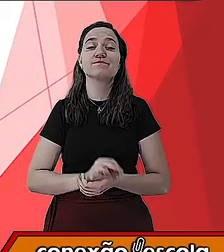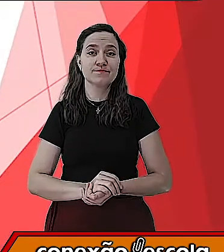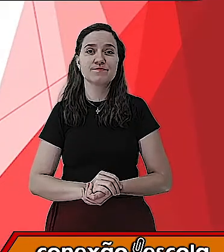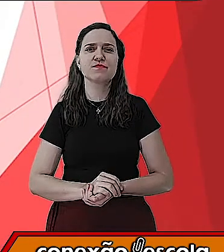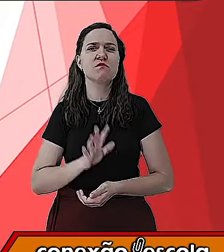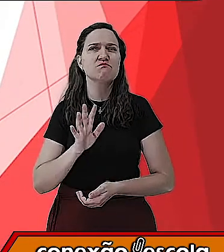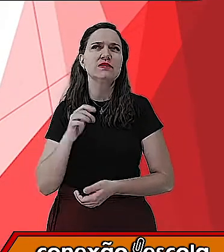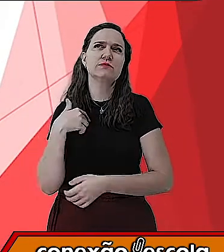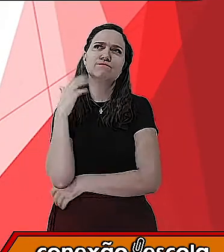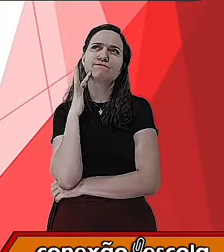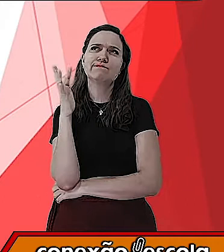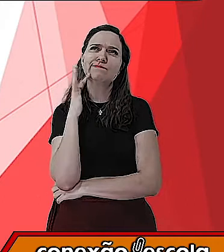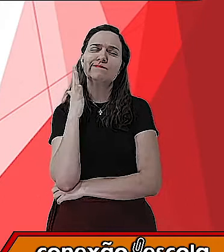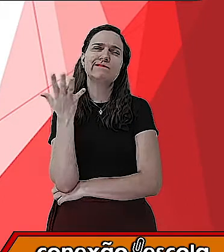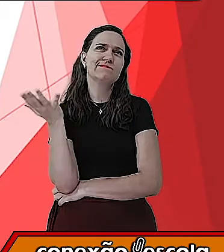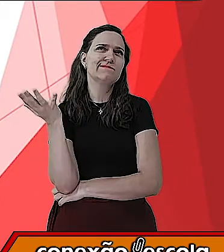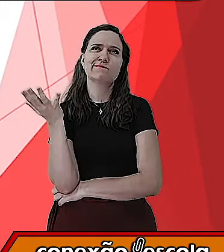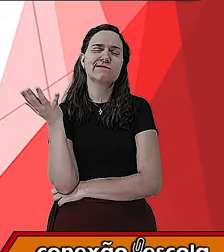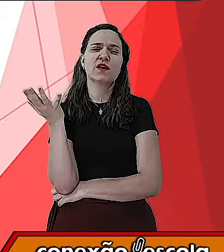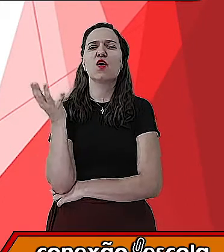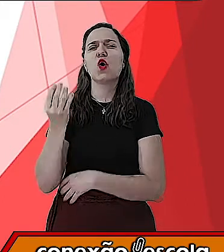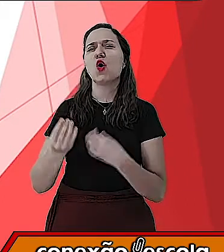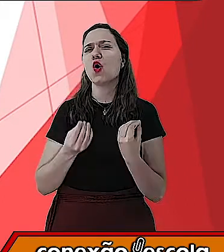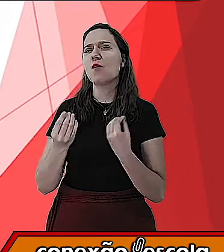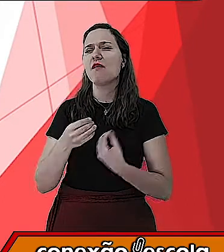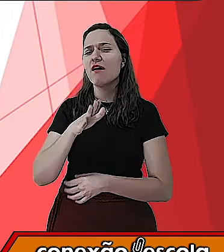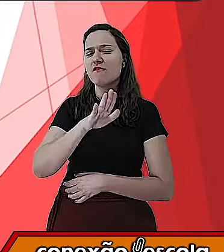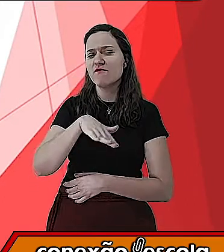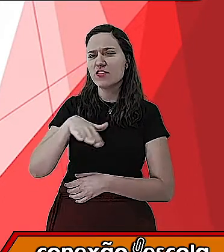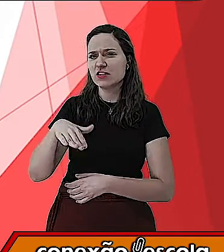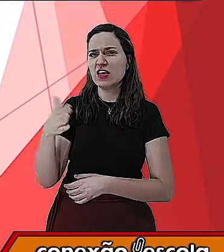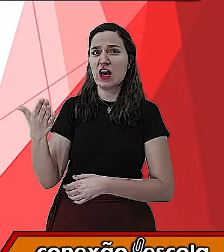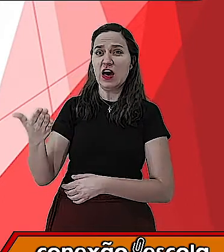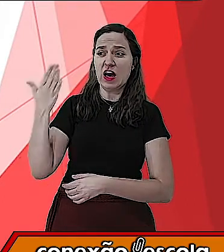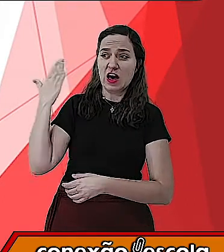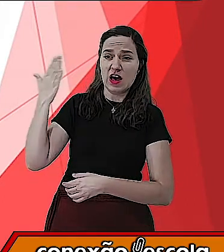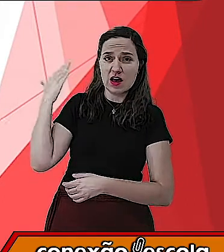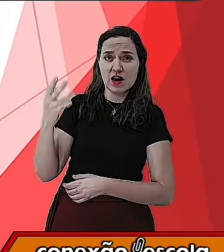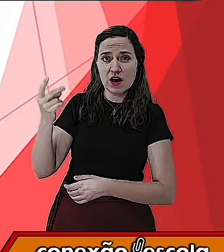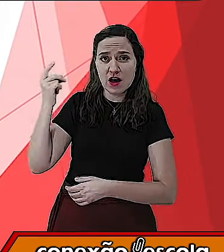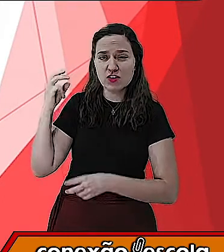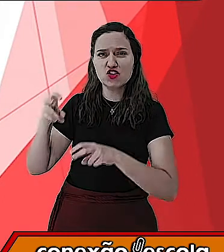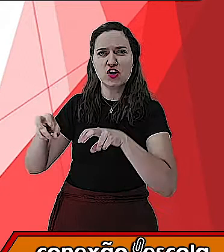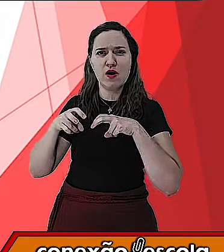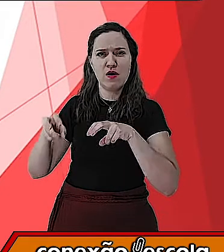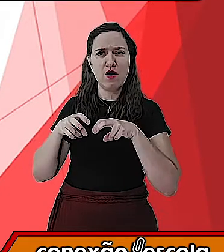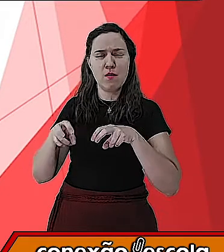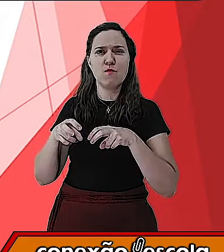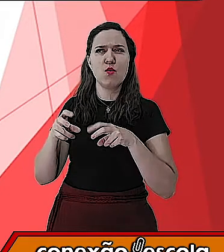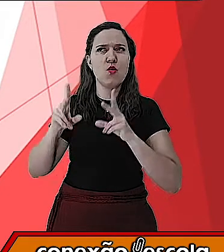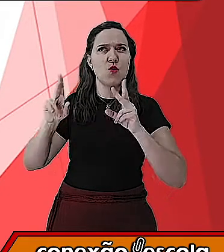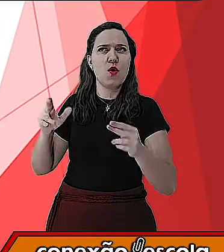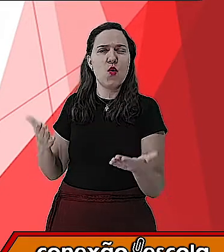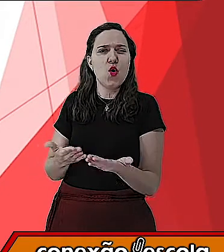estou pensando aqui. Será que a infância de antigamente no campo é igual à de